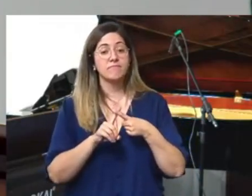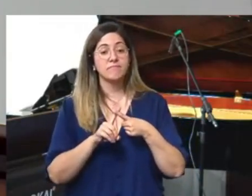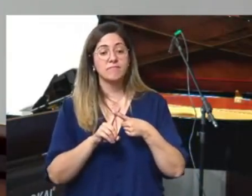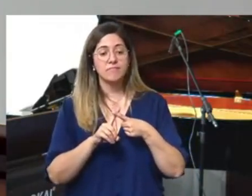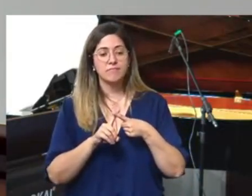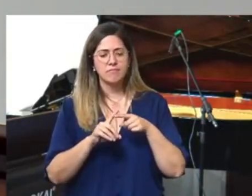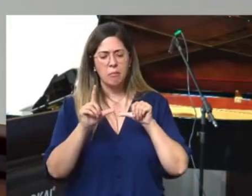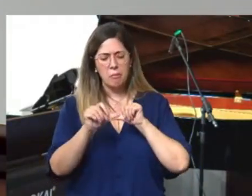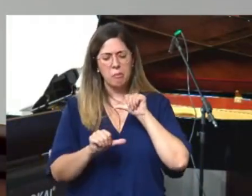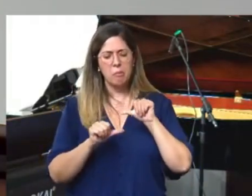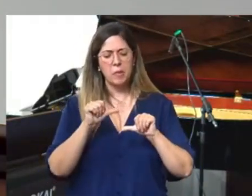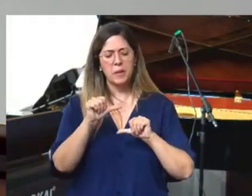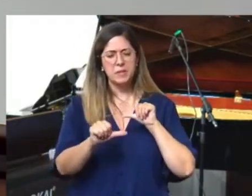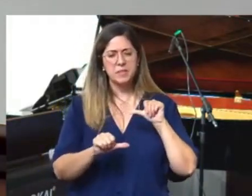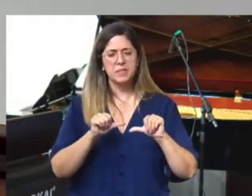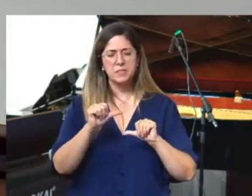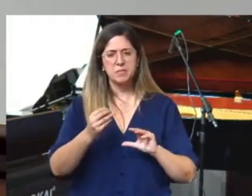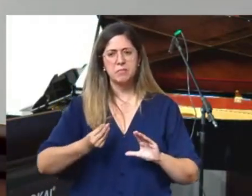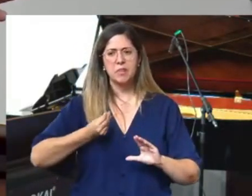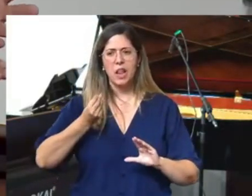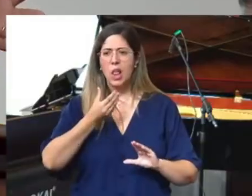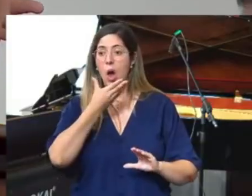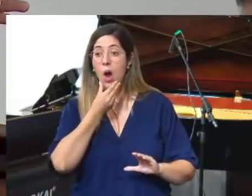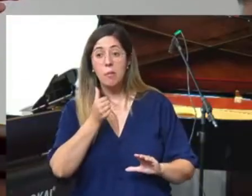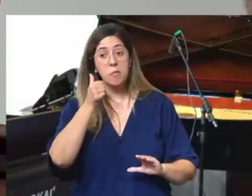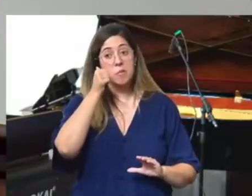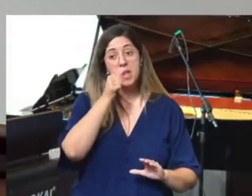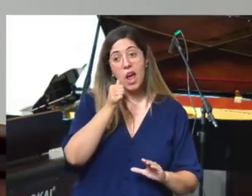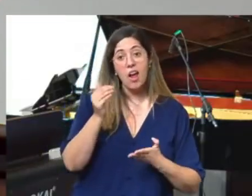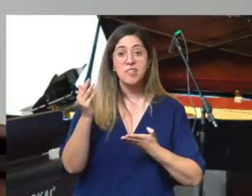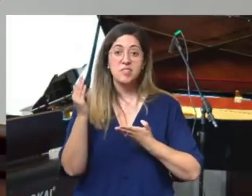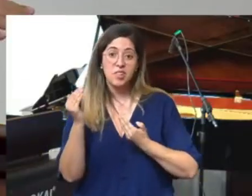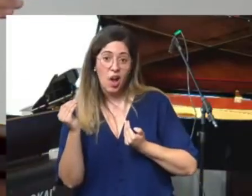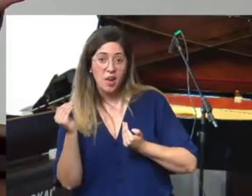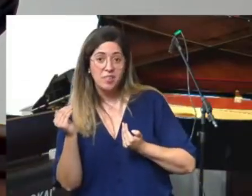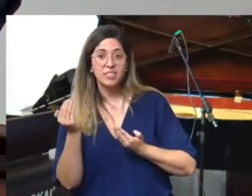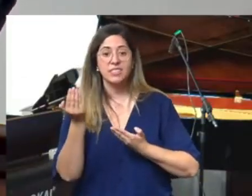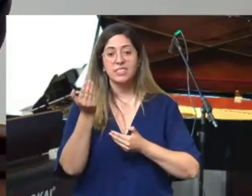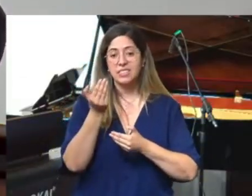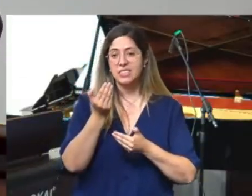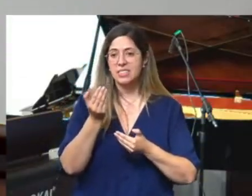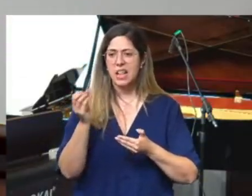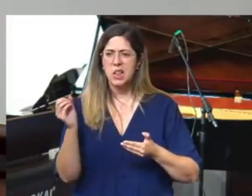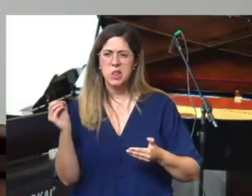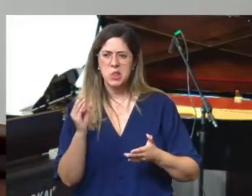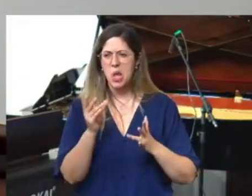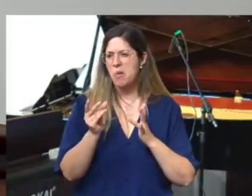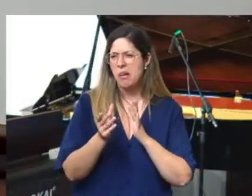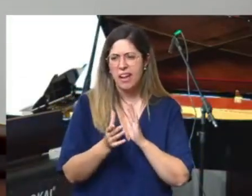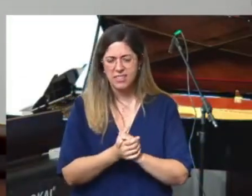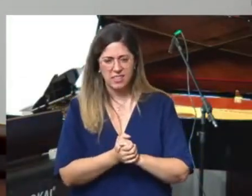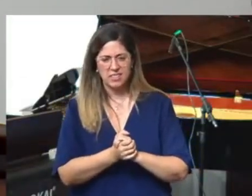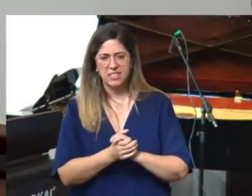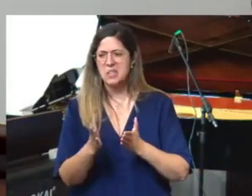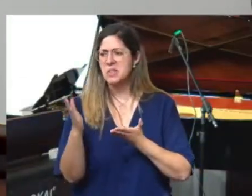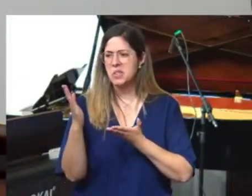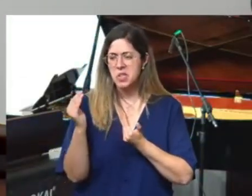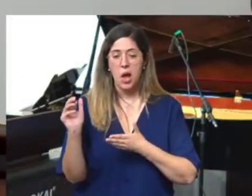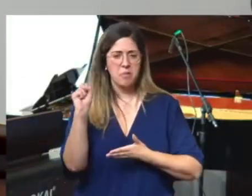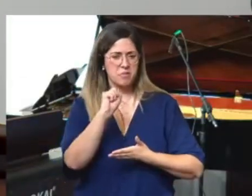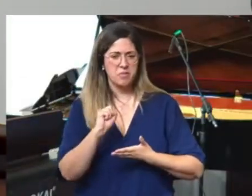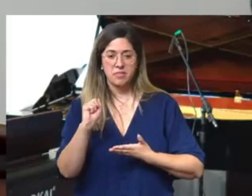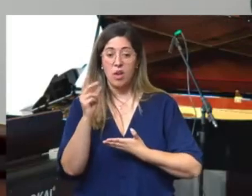a mudança na vida de homens, mulheres, jovens recém-casadas, jovens